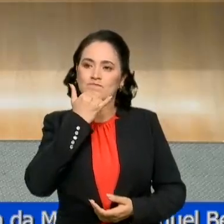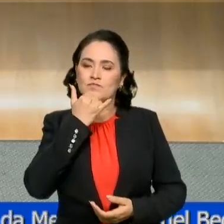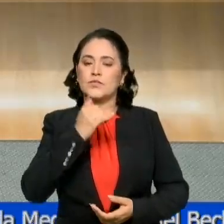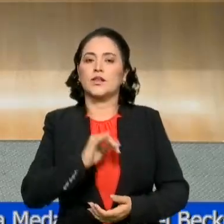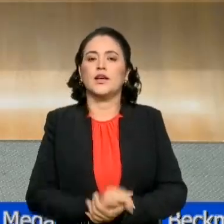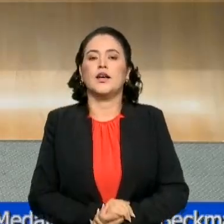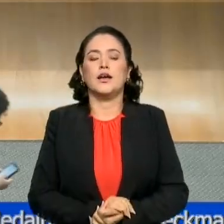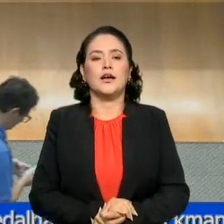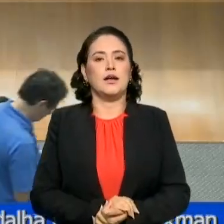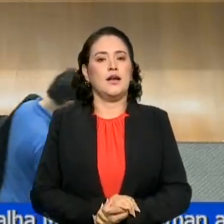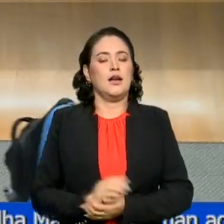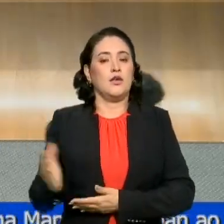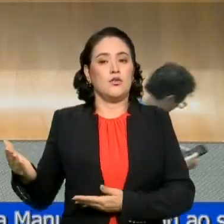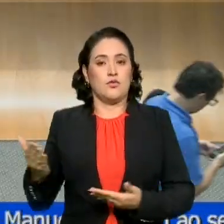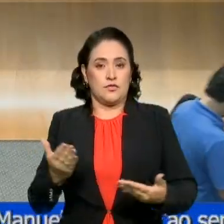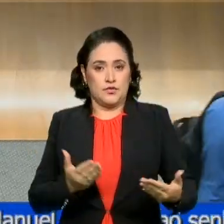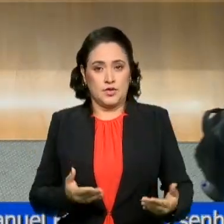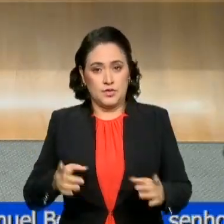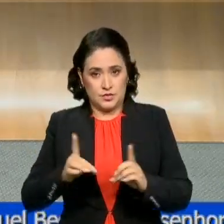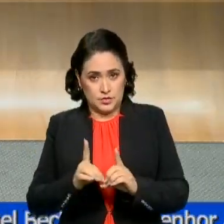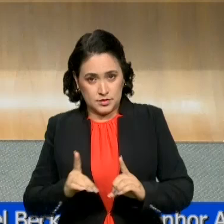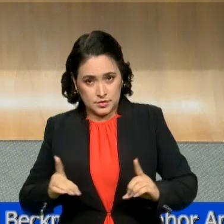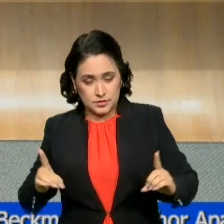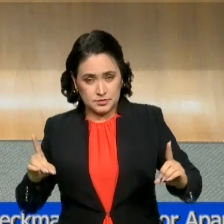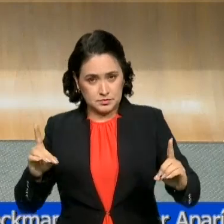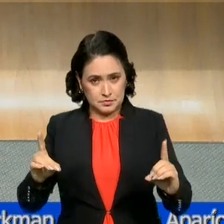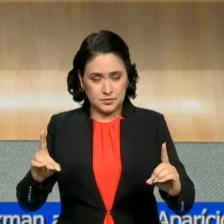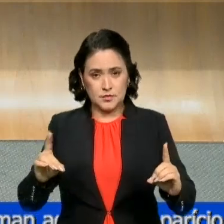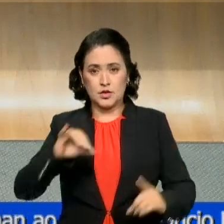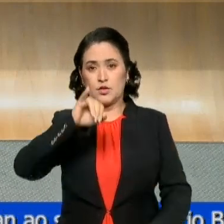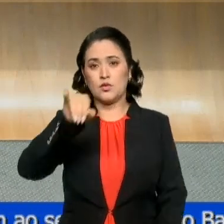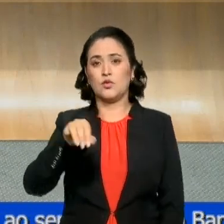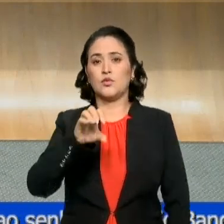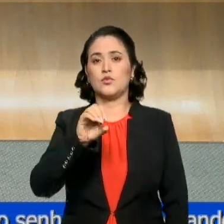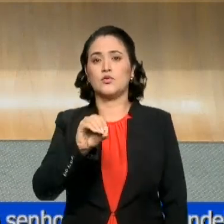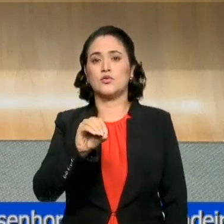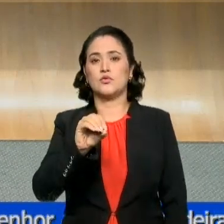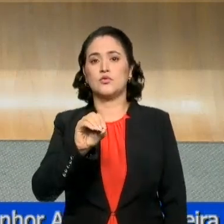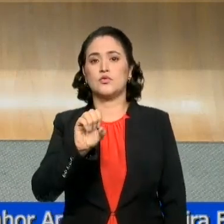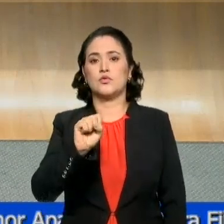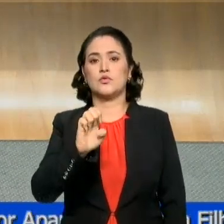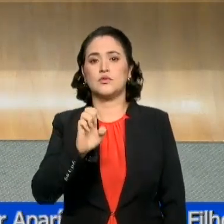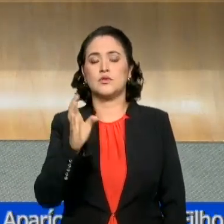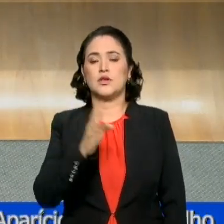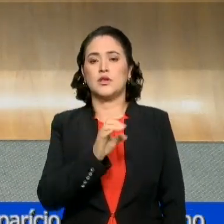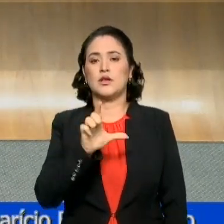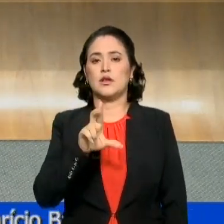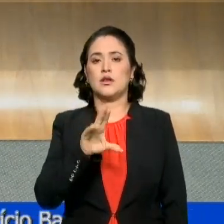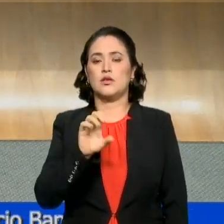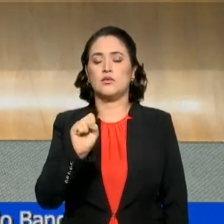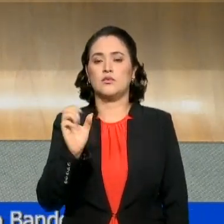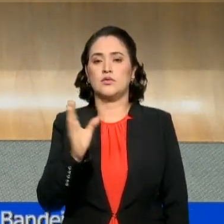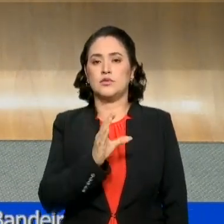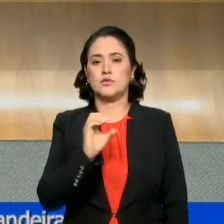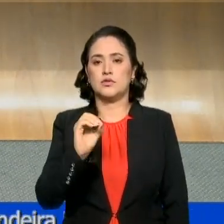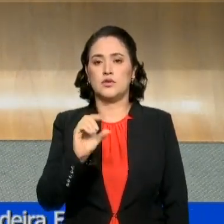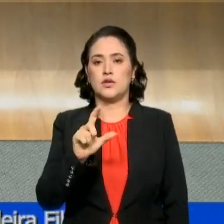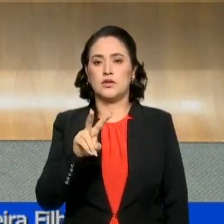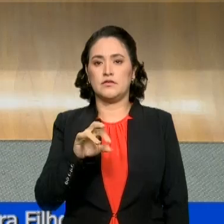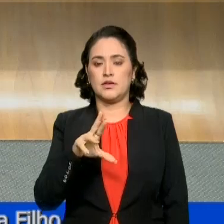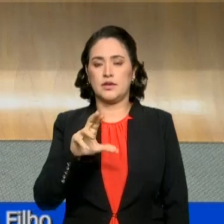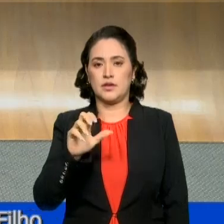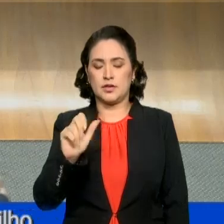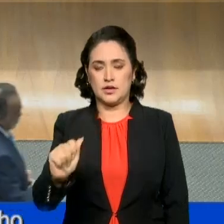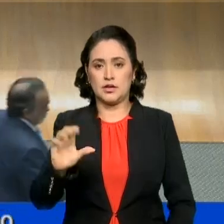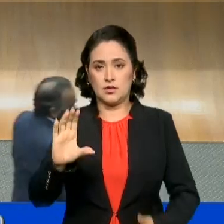senhor desembargador, doutor José Luiz Oliveira, corregedor-geral de justiça, nesse ato, representando